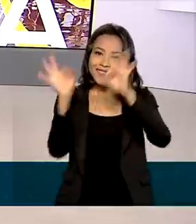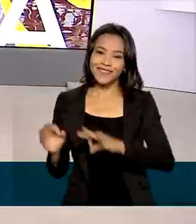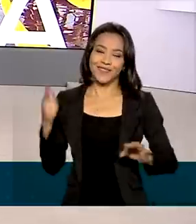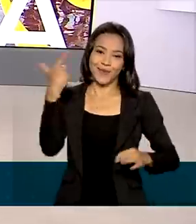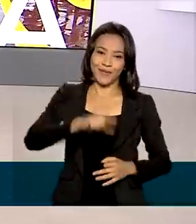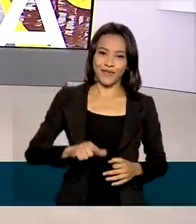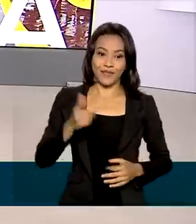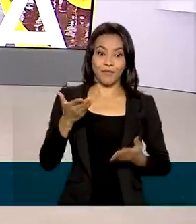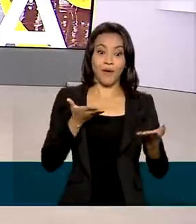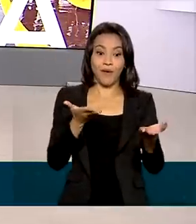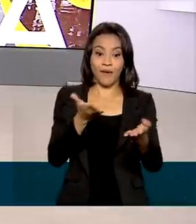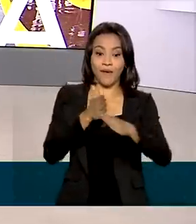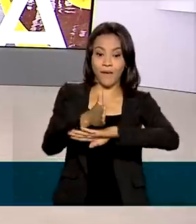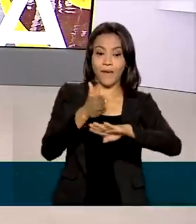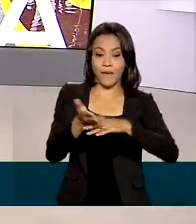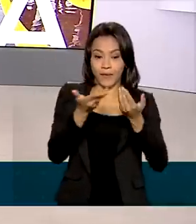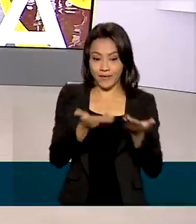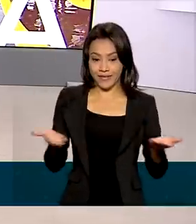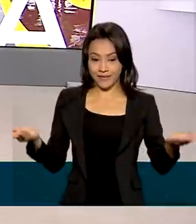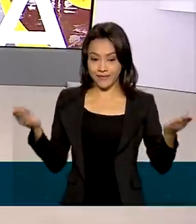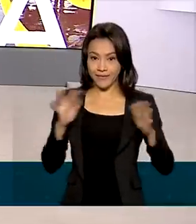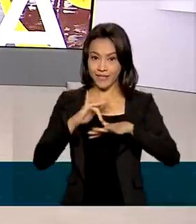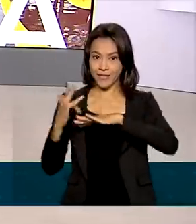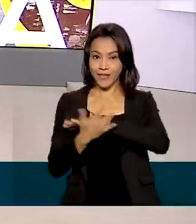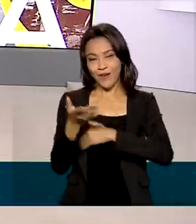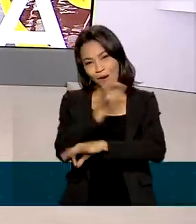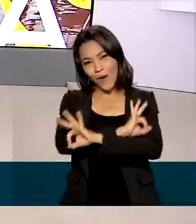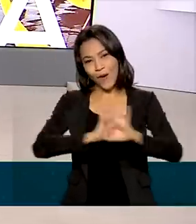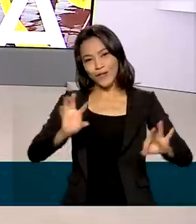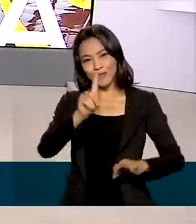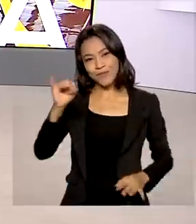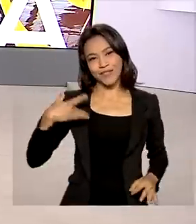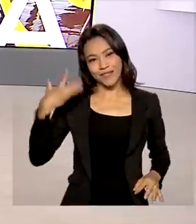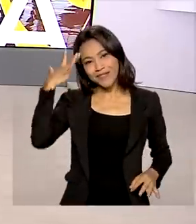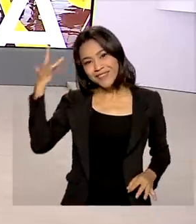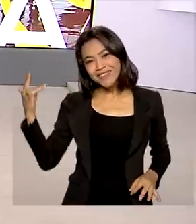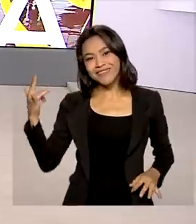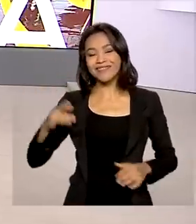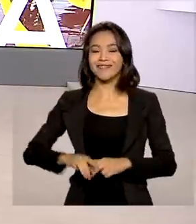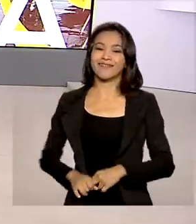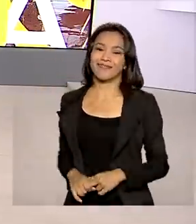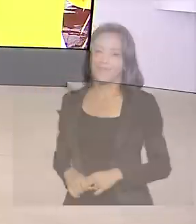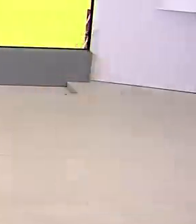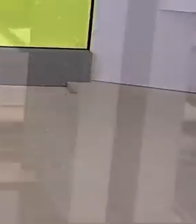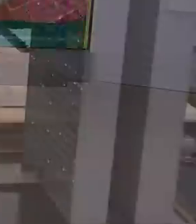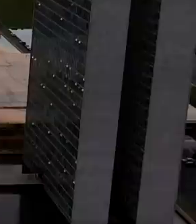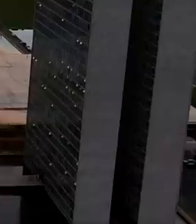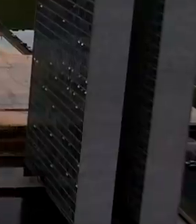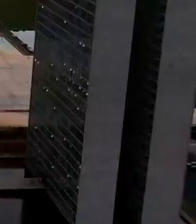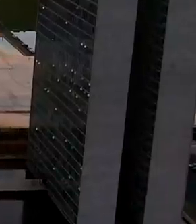reportagens de hoje Acesse as nossas redes sociais para você um ótimo dia até amanhã e